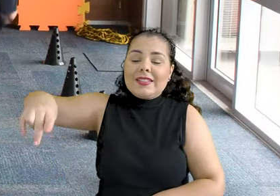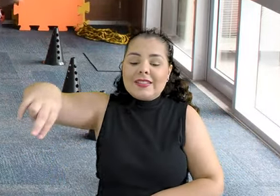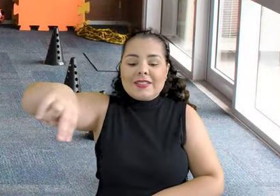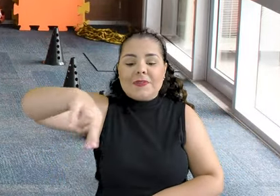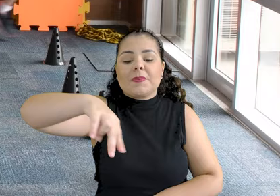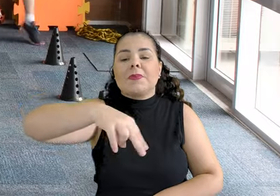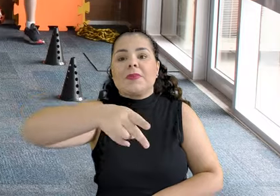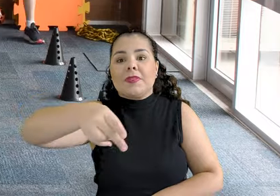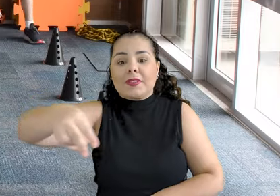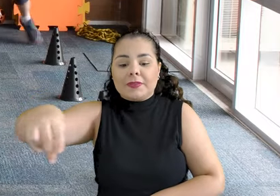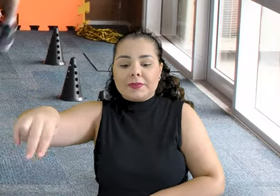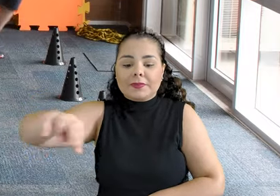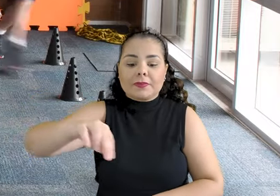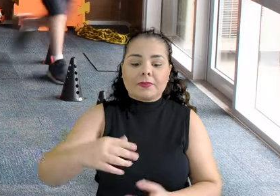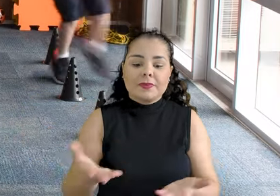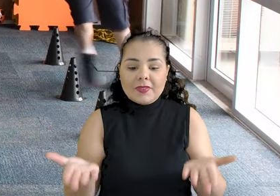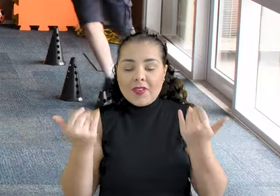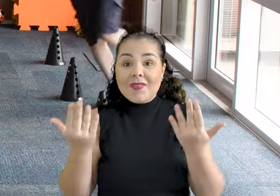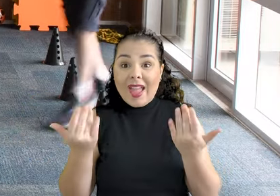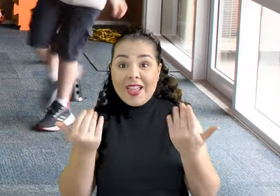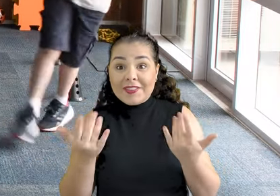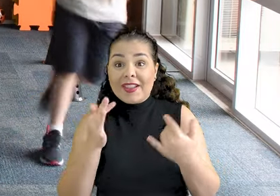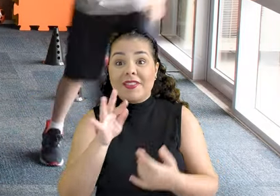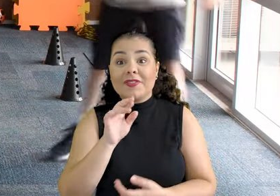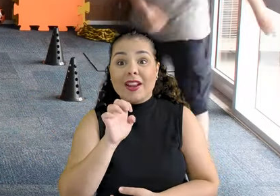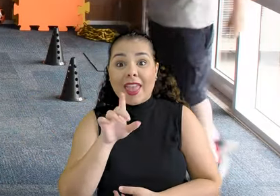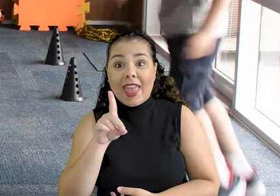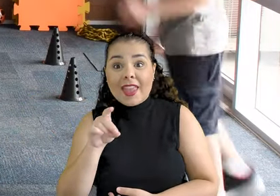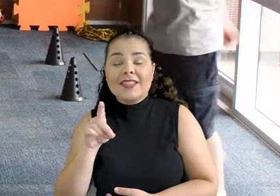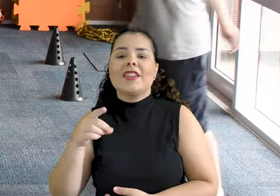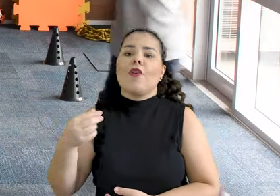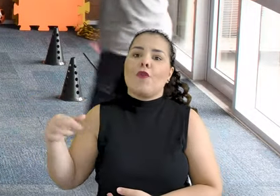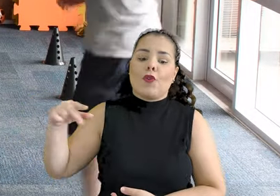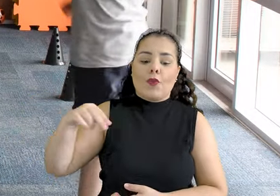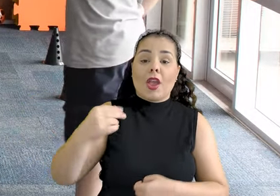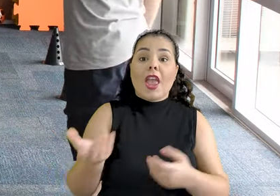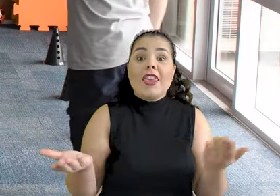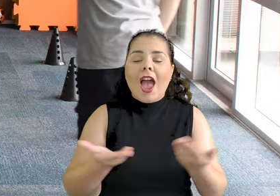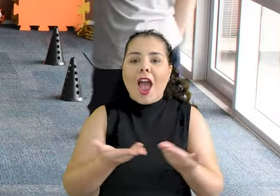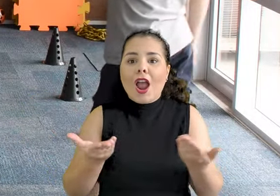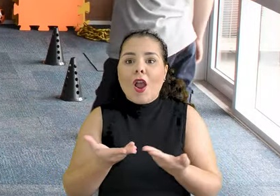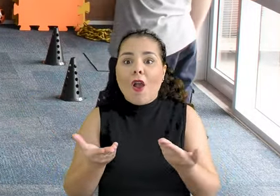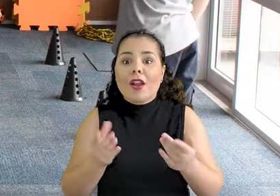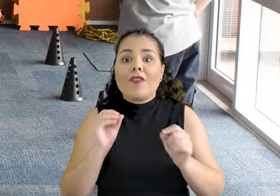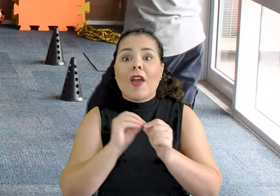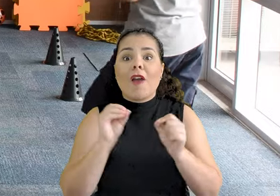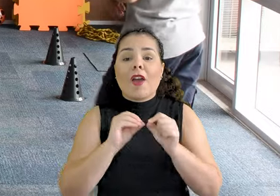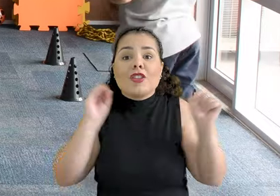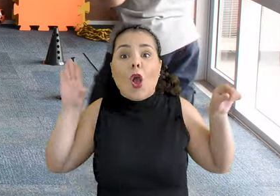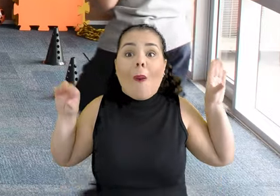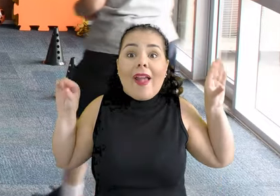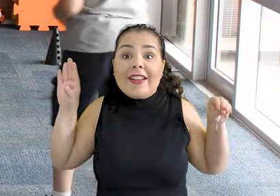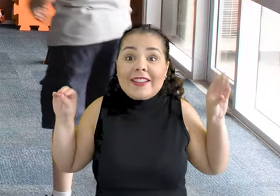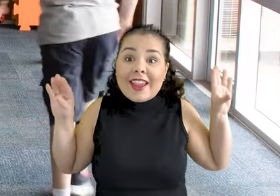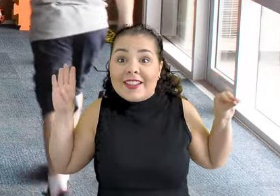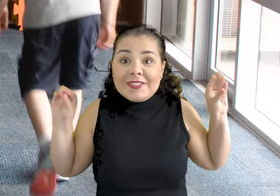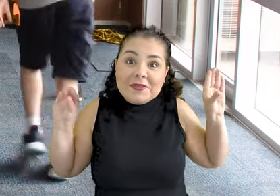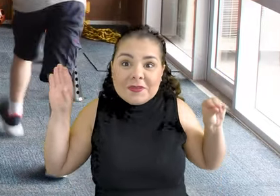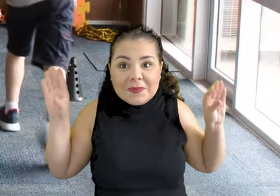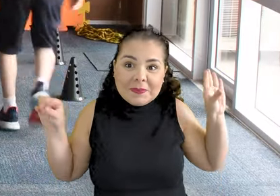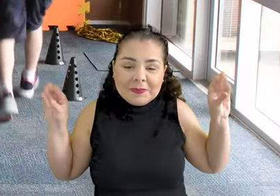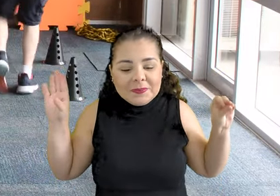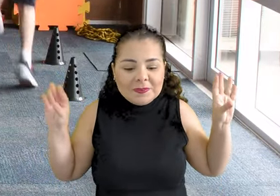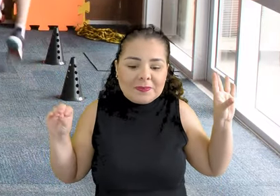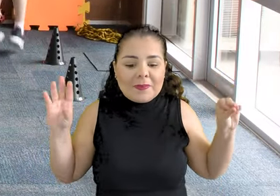ter caranguejo. Isso é difícil, você tem força. Bora! Aê,